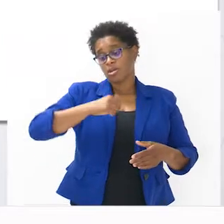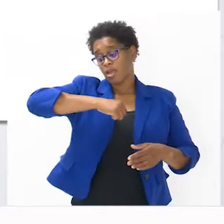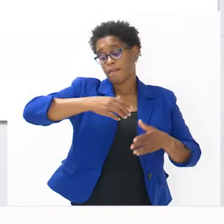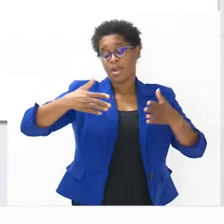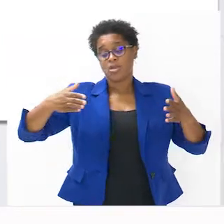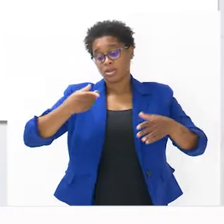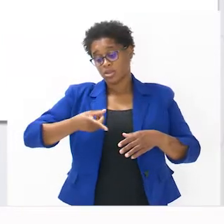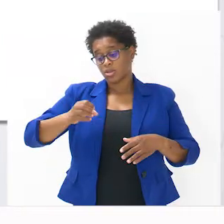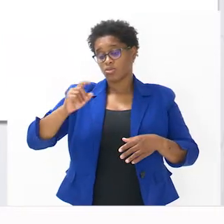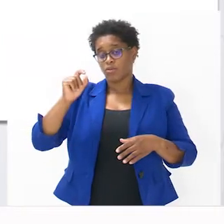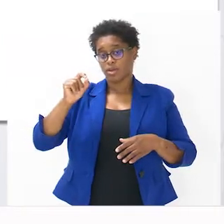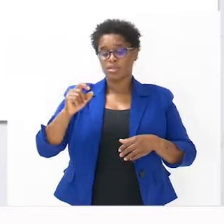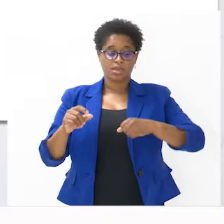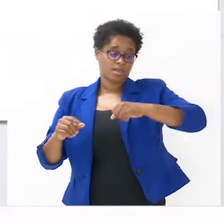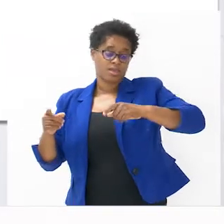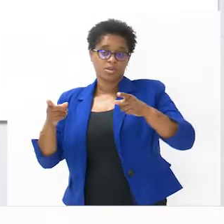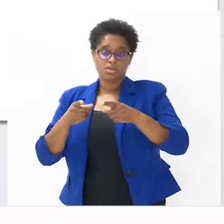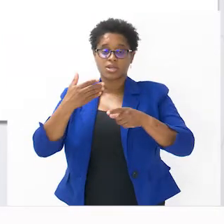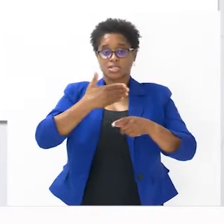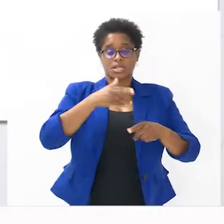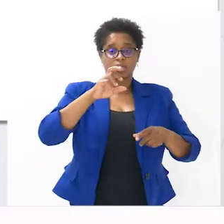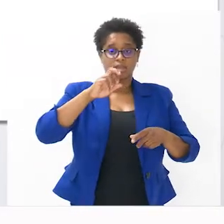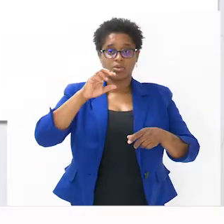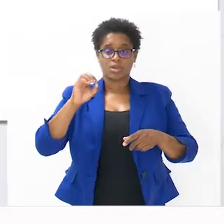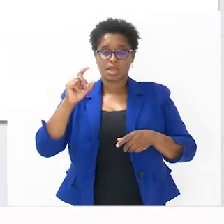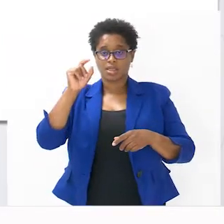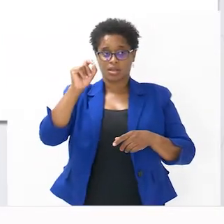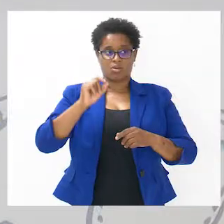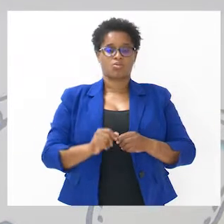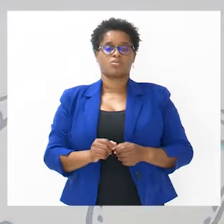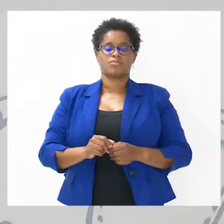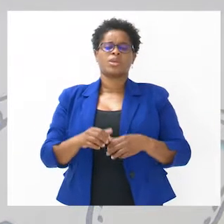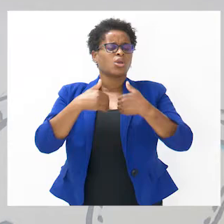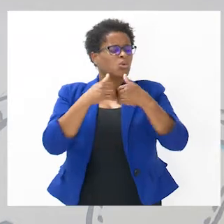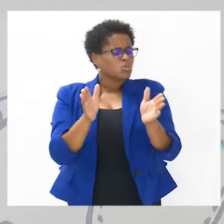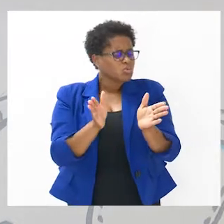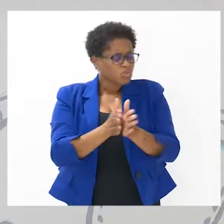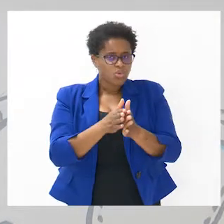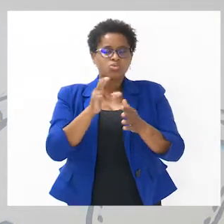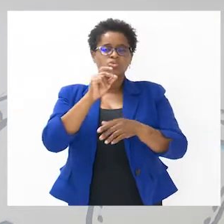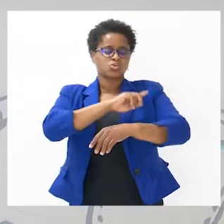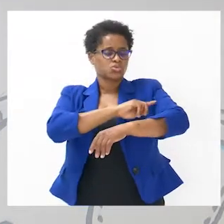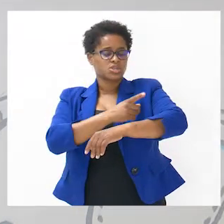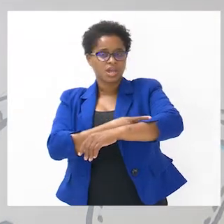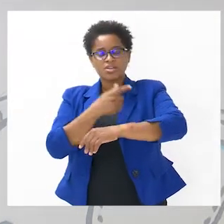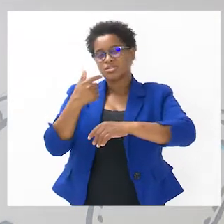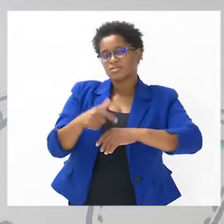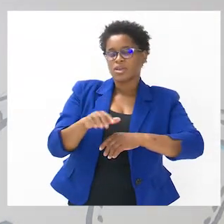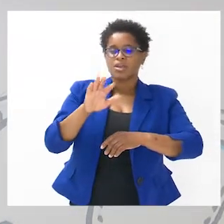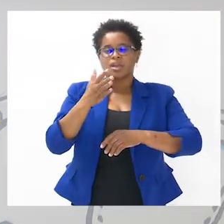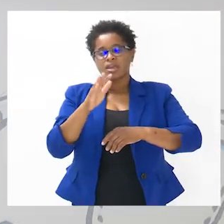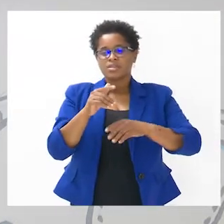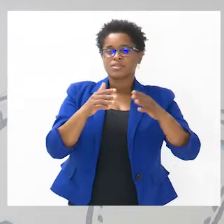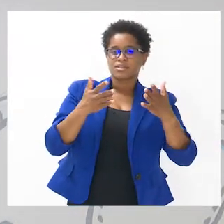90 e menor do que 180 graus. Todos os ângulos que estiverem entre